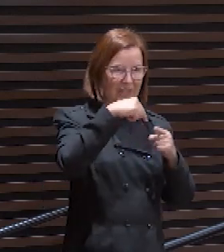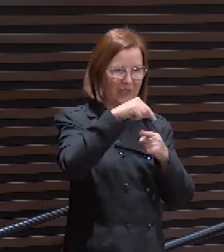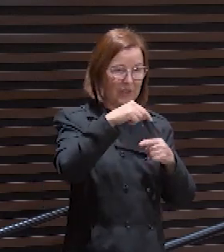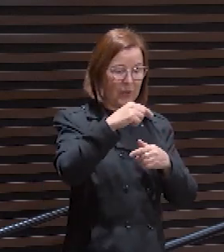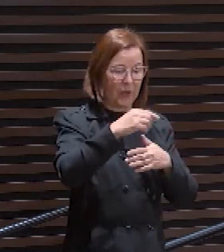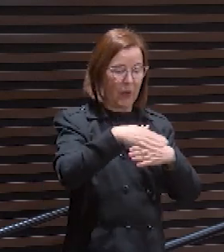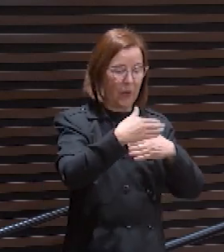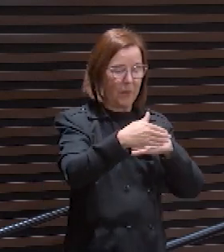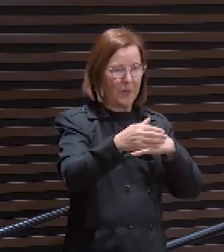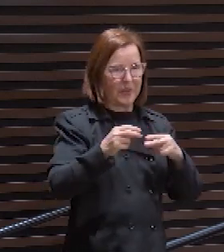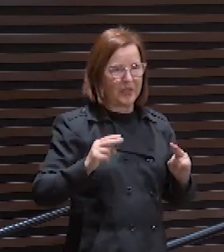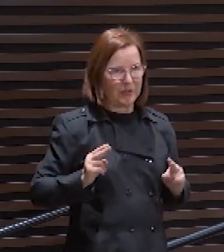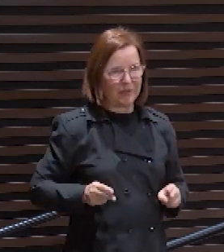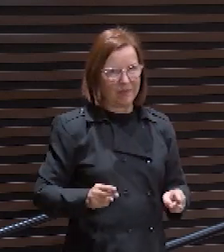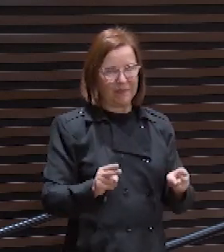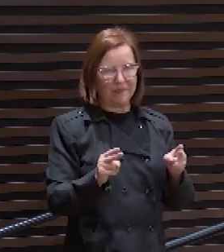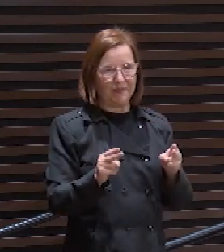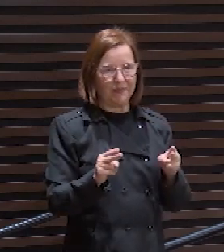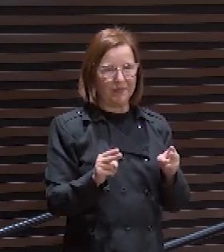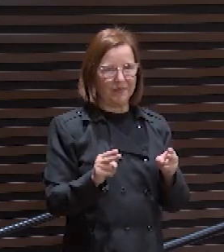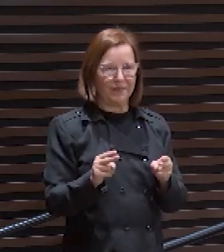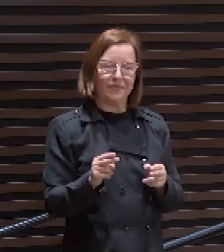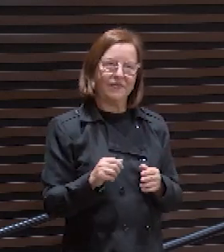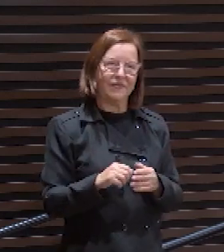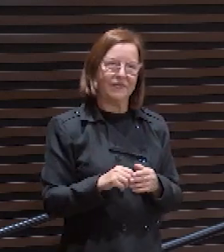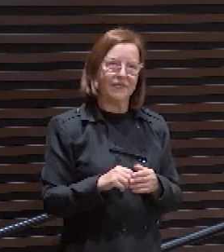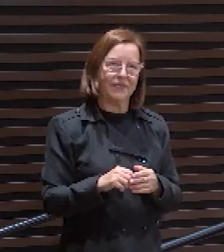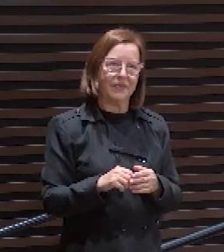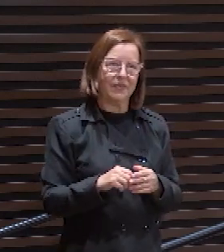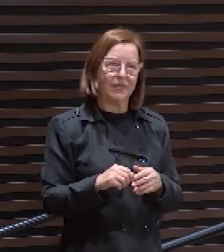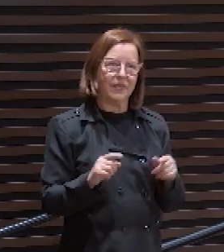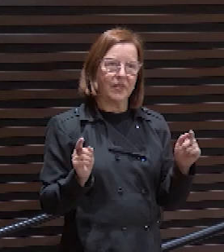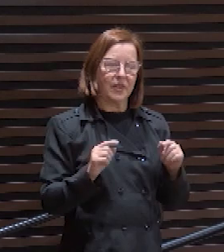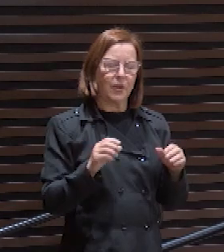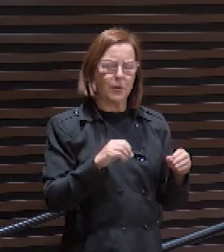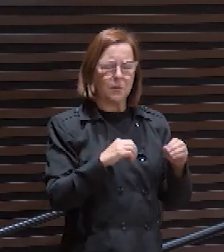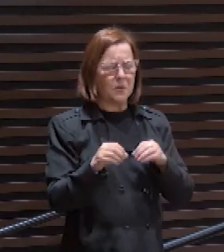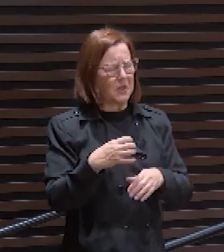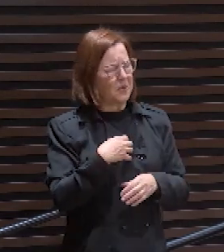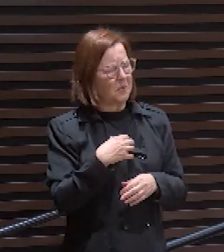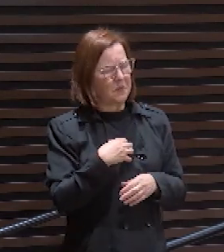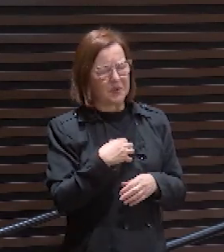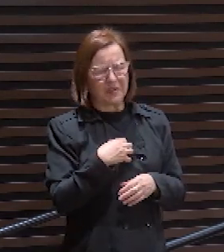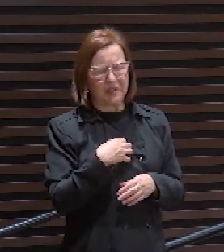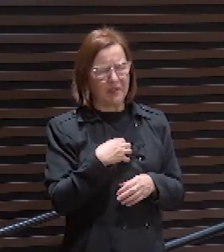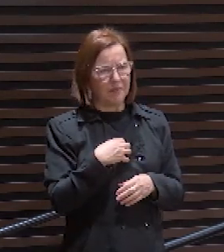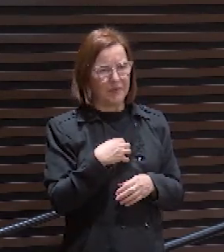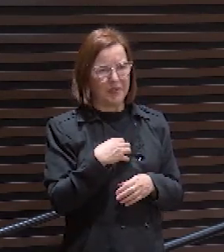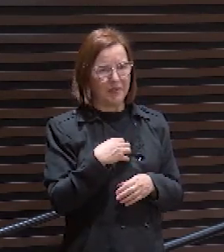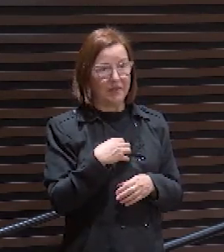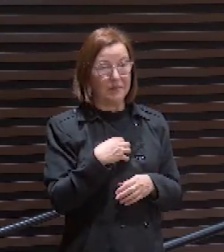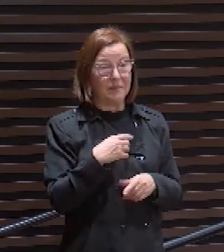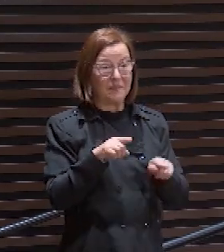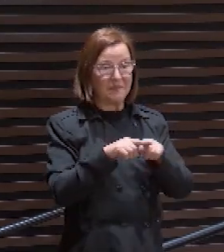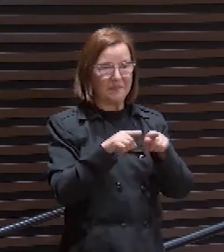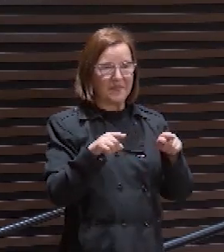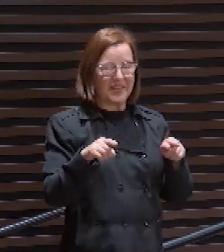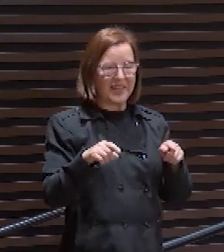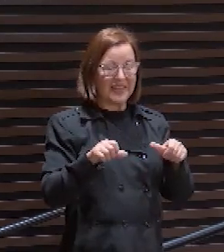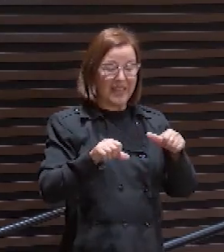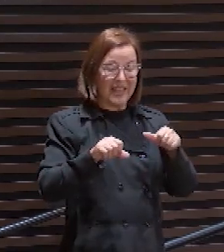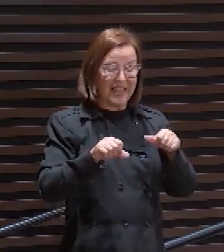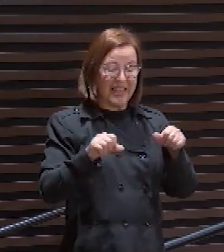processo contínuo. Não se trata de mudanças comportamentais superficiais, mas de uma